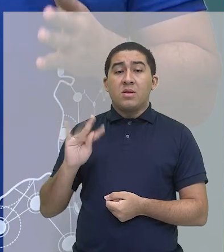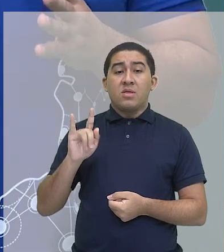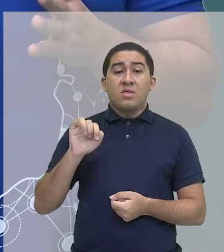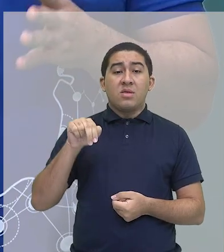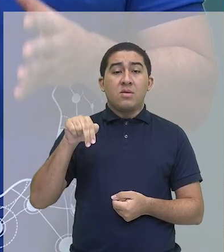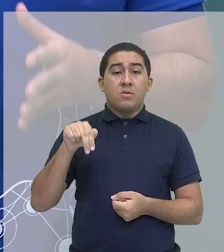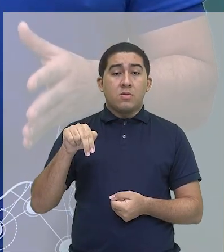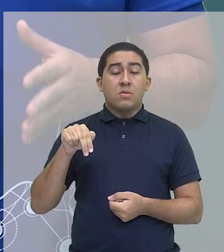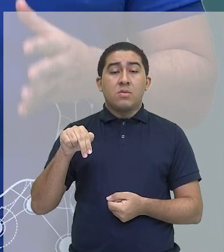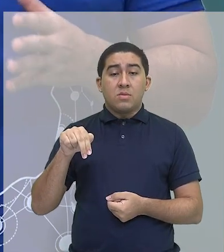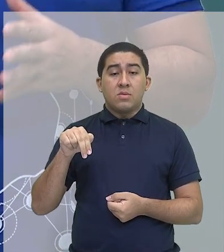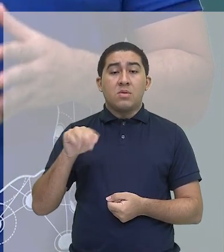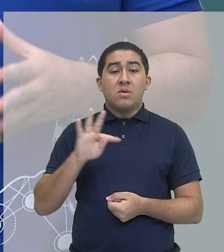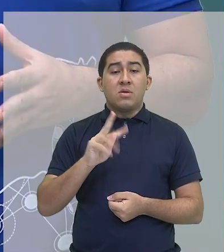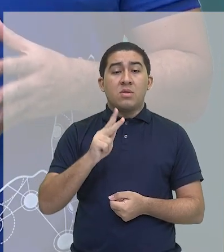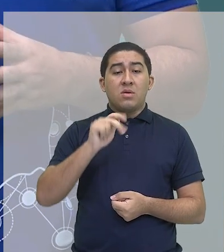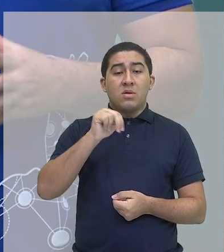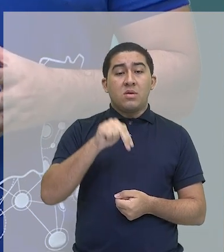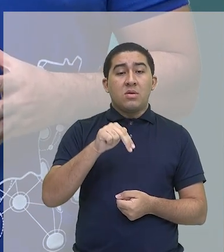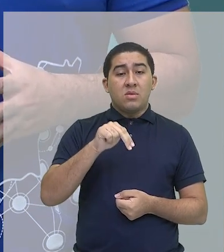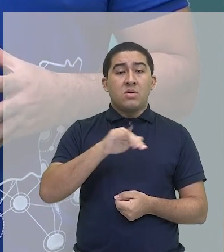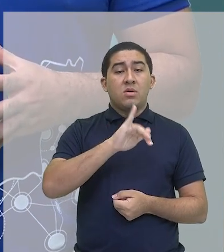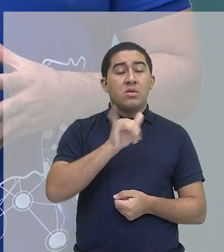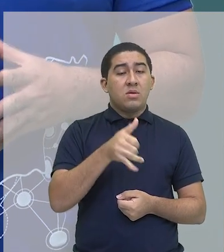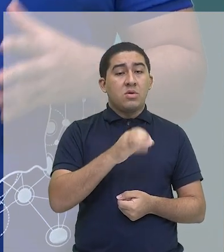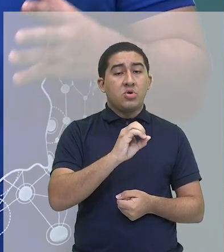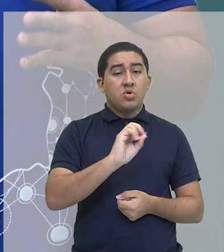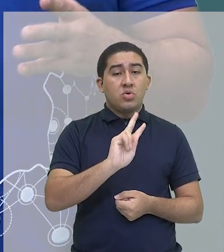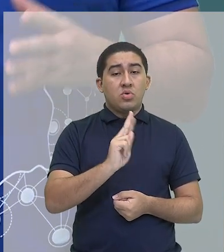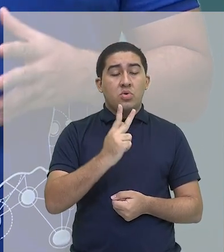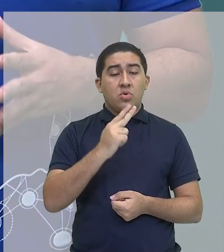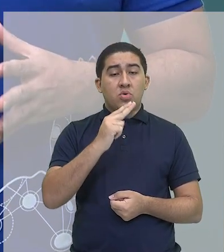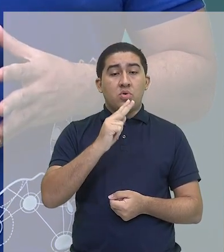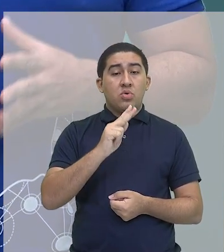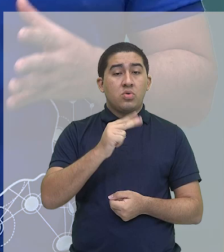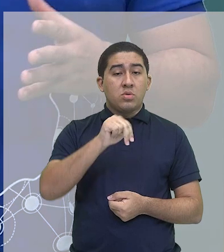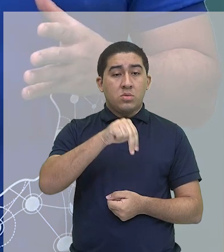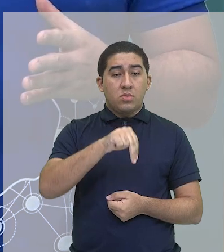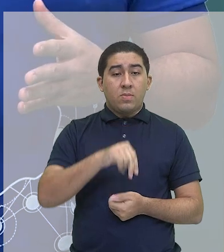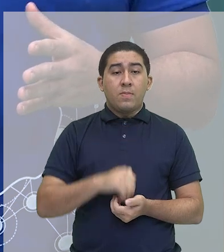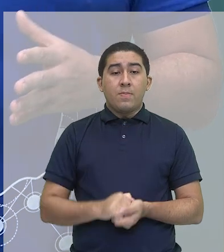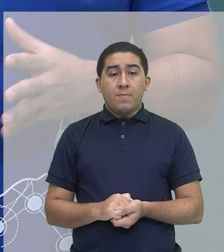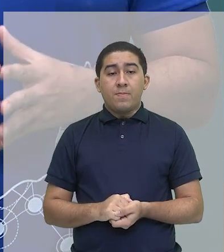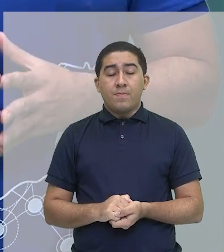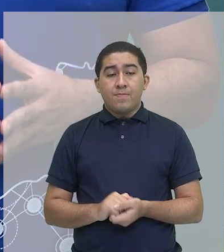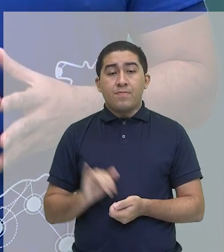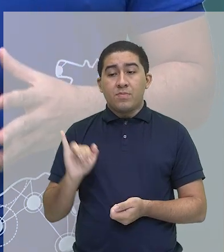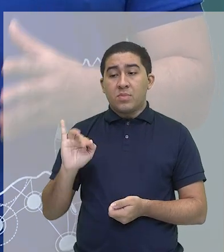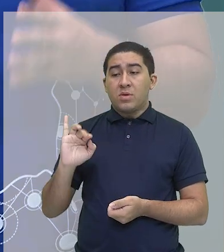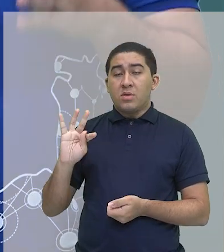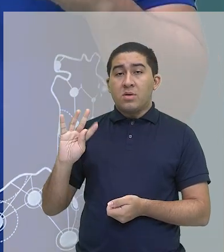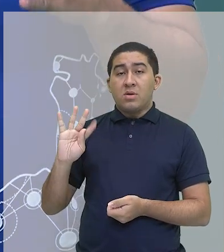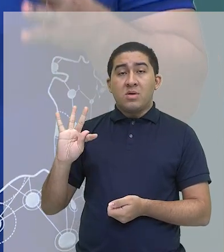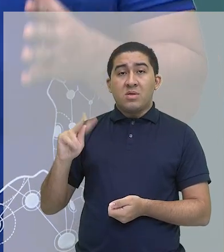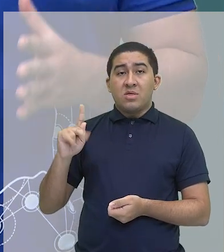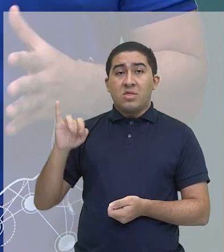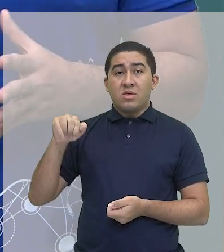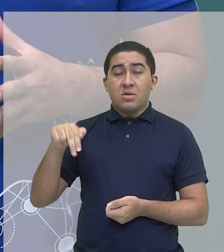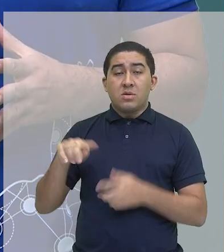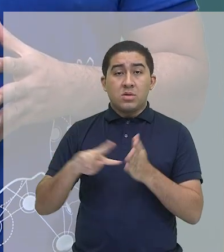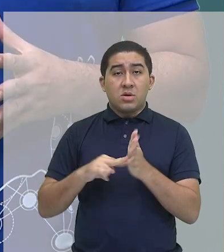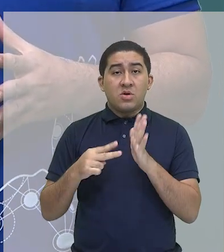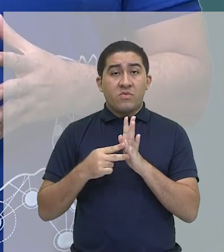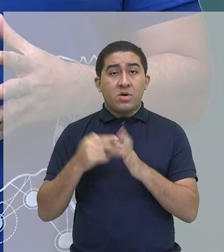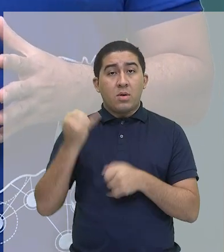é? Thinner than John. Olha só. O adjetivo thin significa